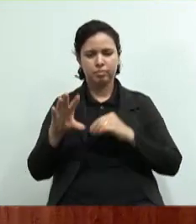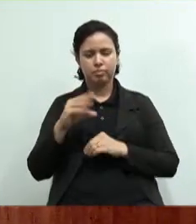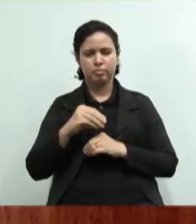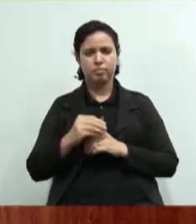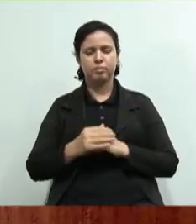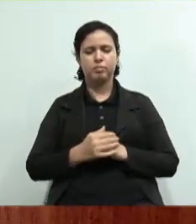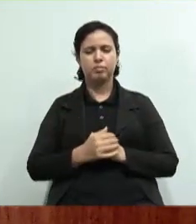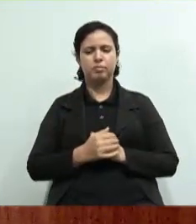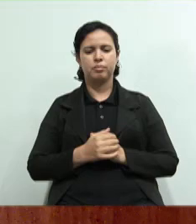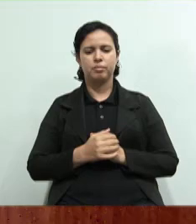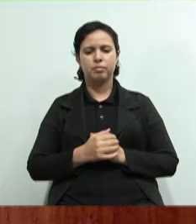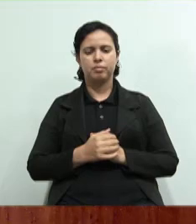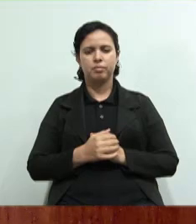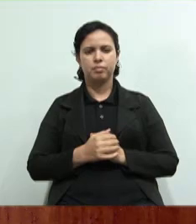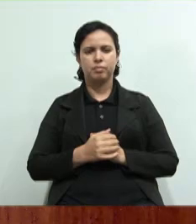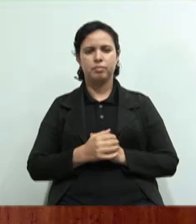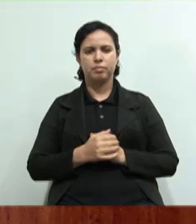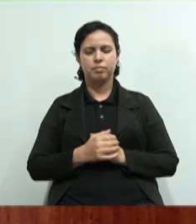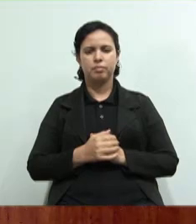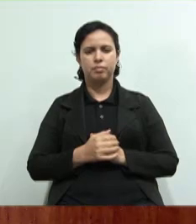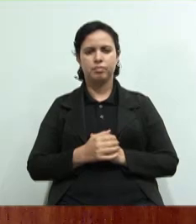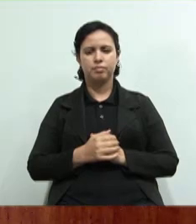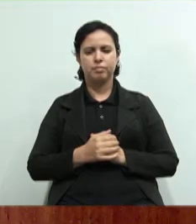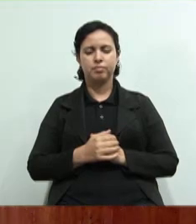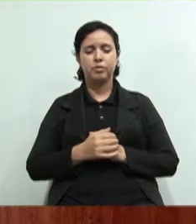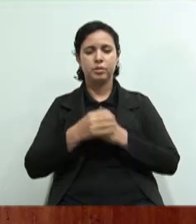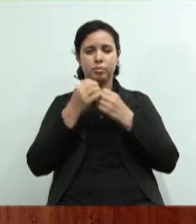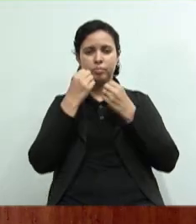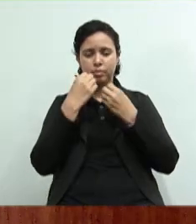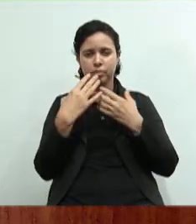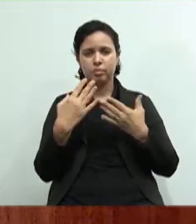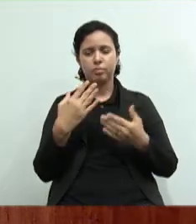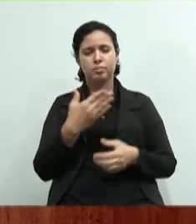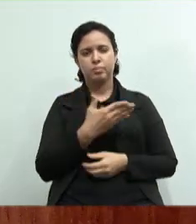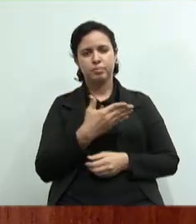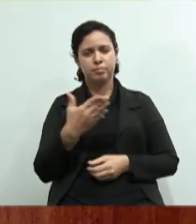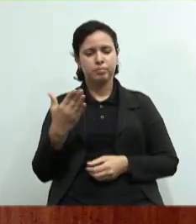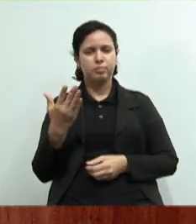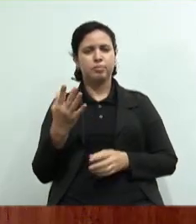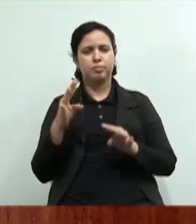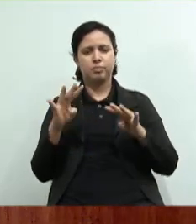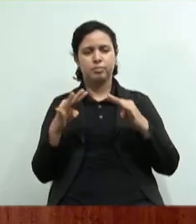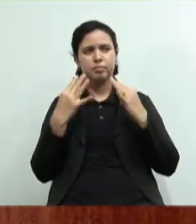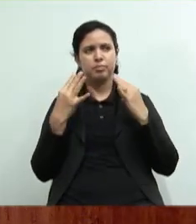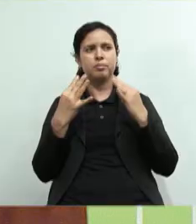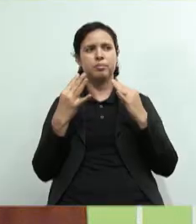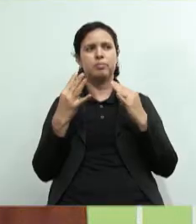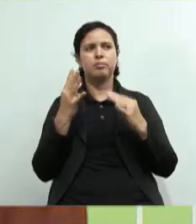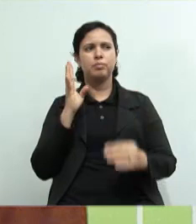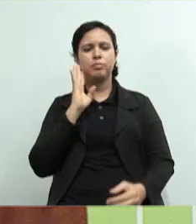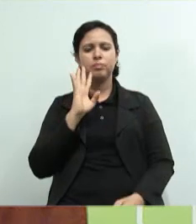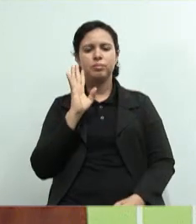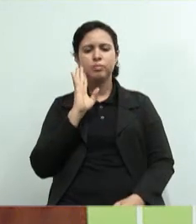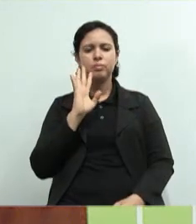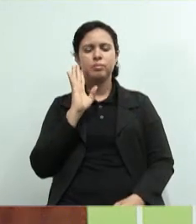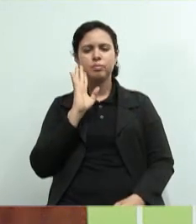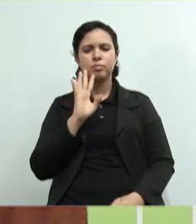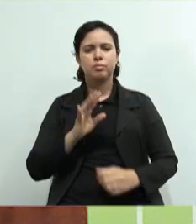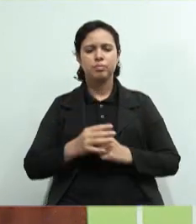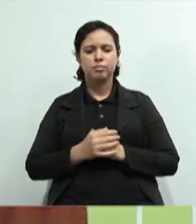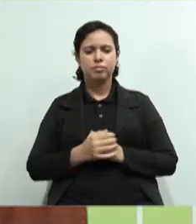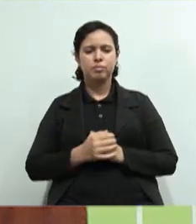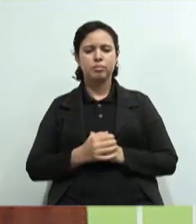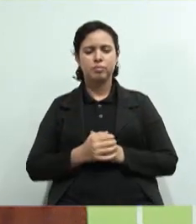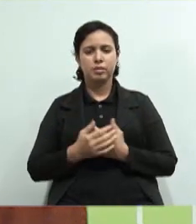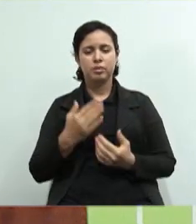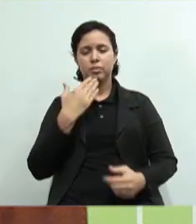e foi enviando. Isso é maravilhoso. Que bom que vocês estão acompanhando direitinho, né? E aí a